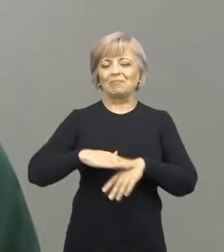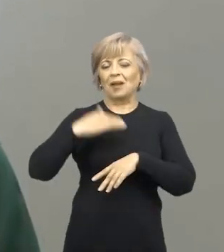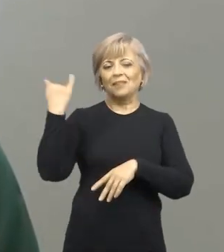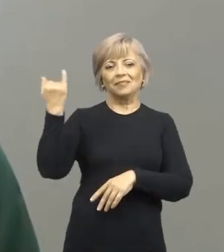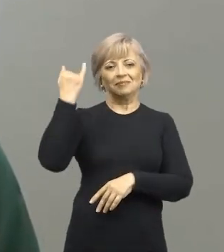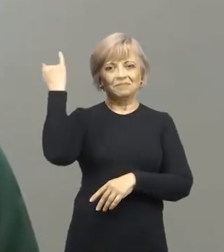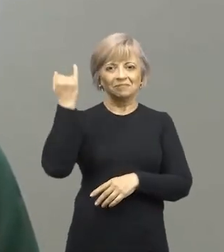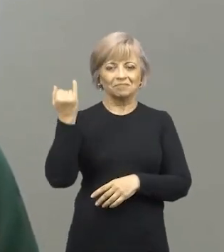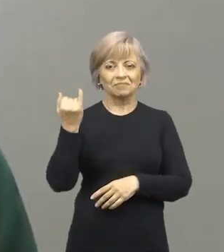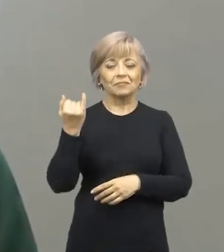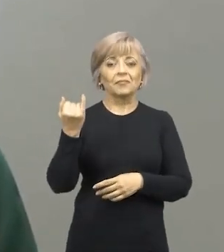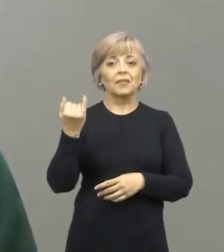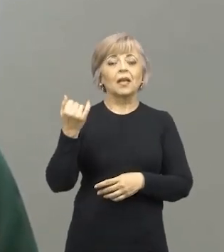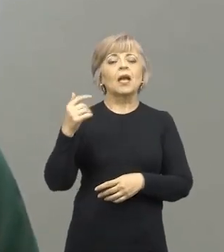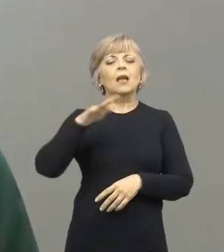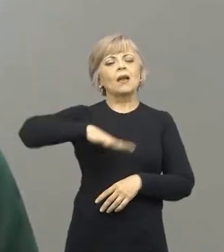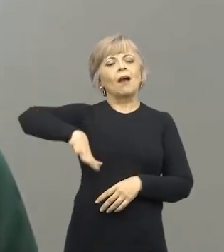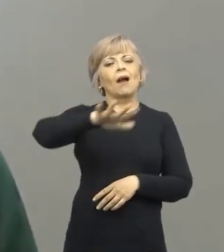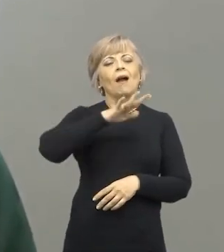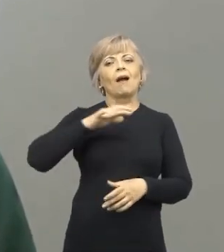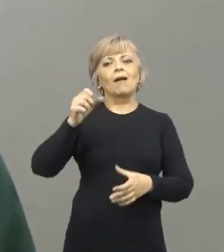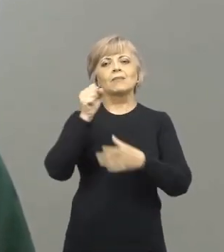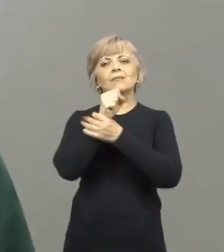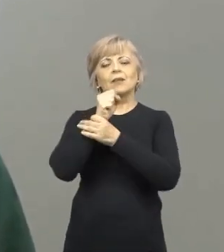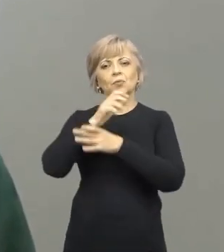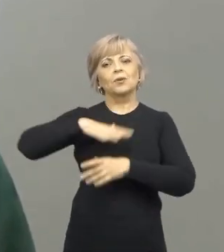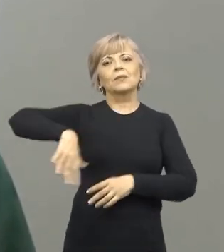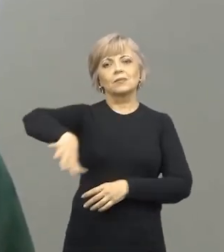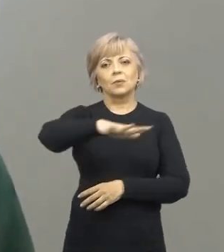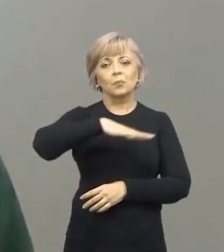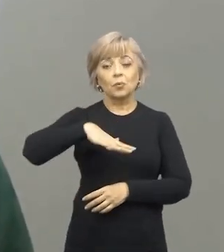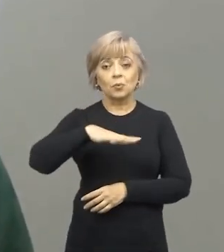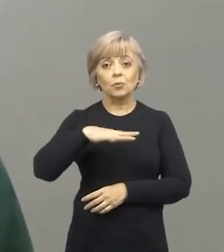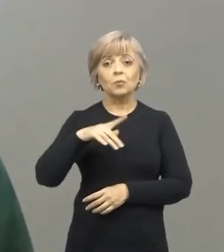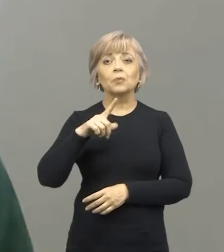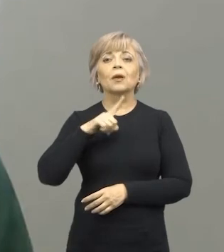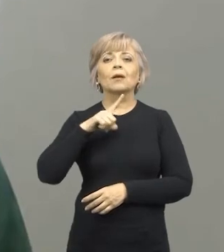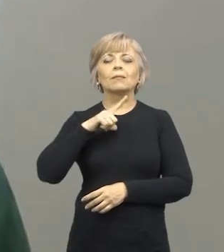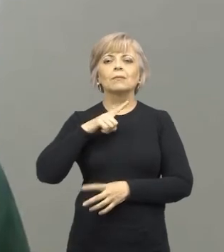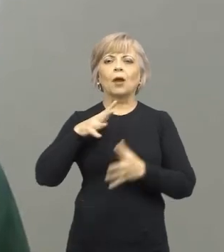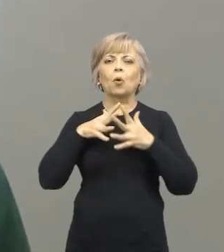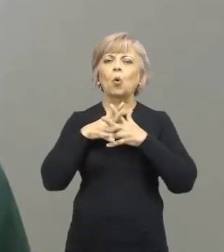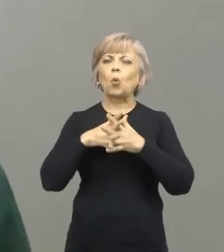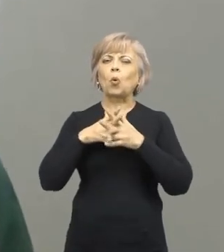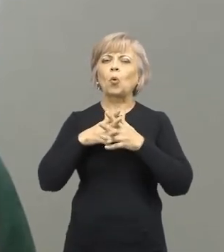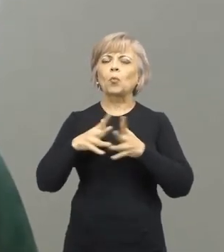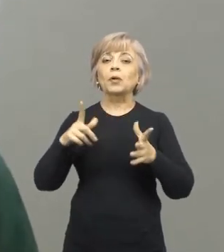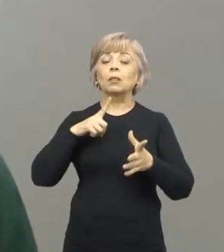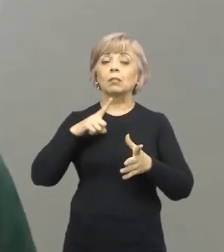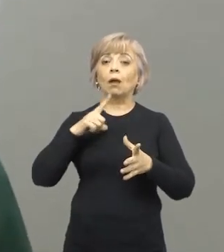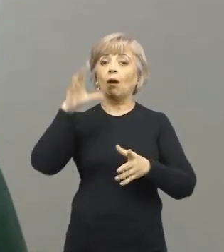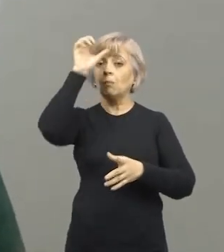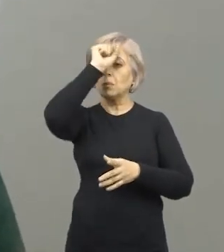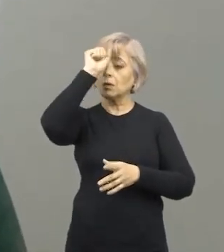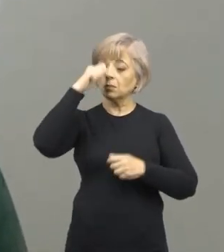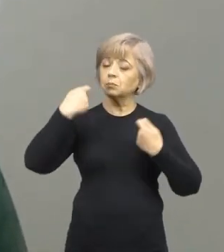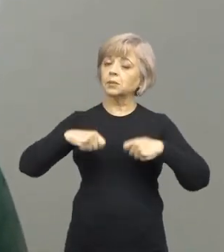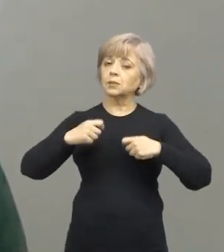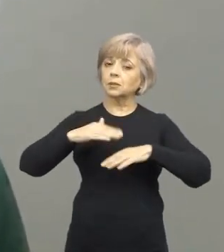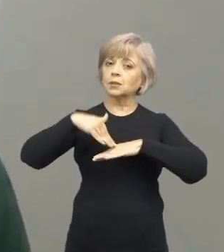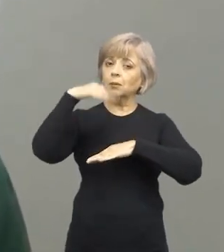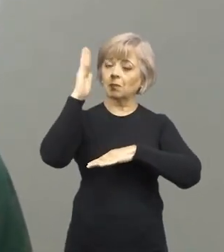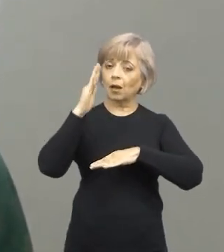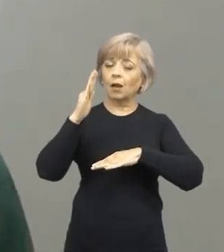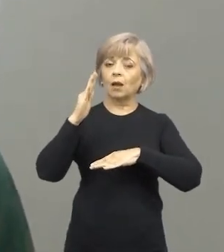tudo e acho que dentro da área de segurança pública, que tem uma complexidade enorme, nós ainda temos muito a